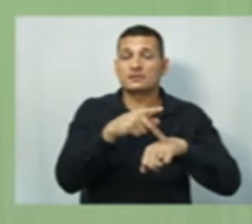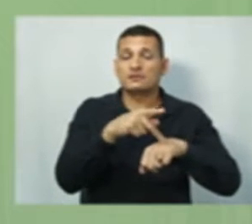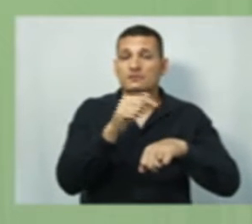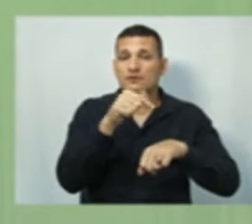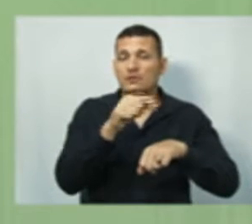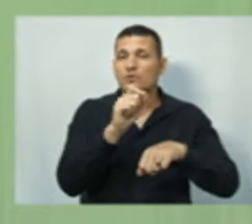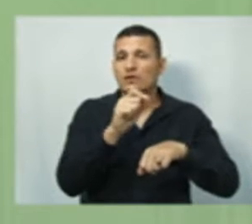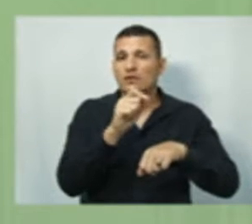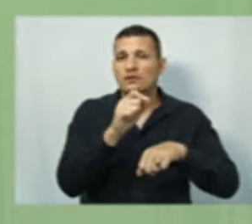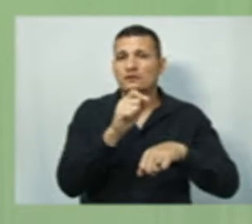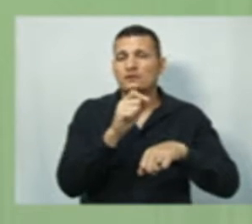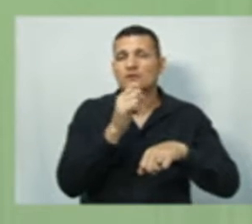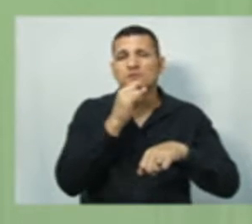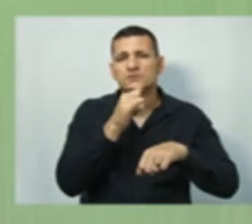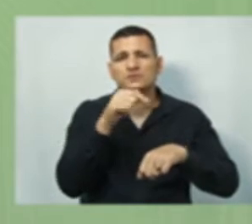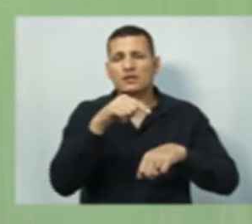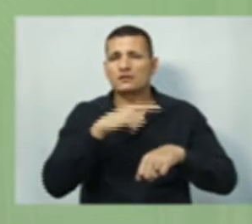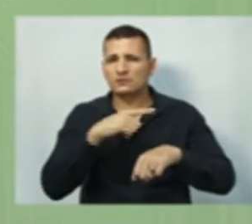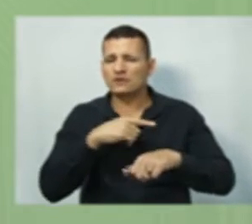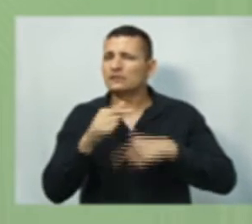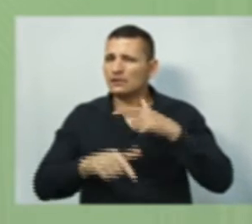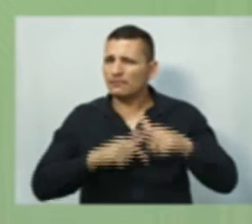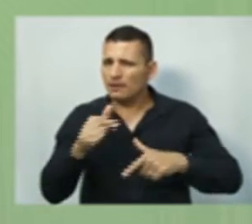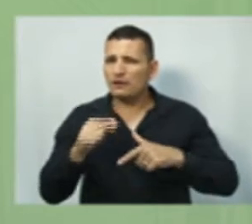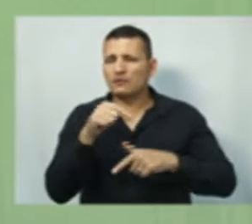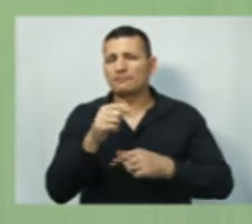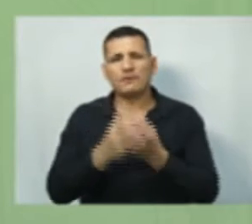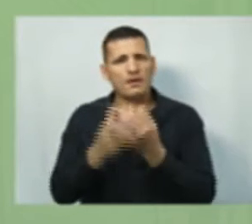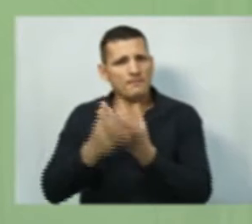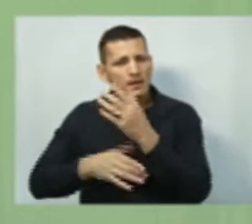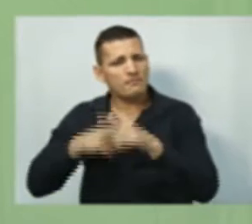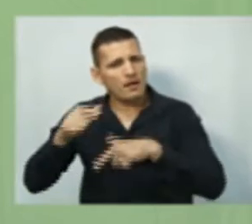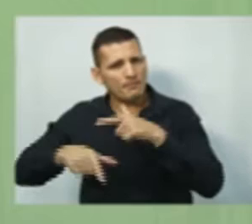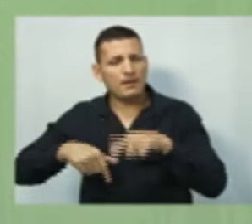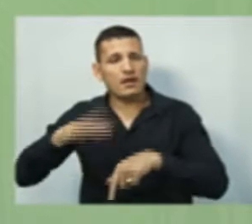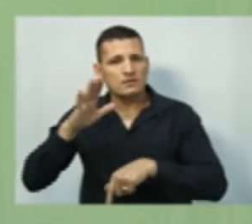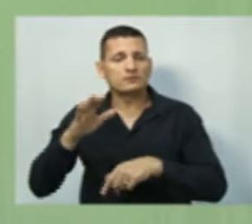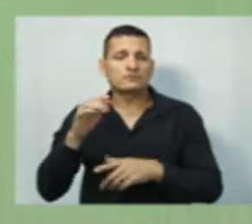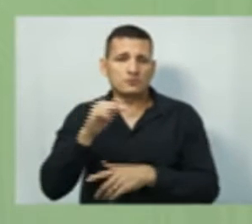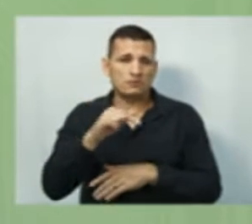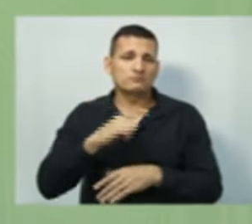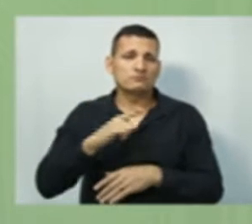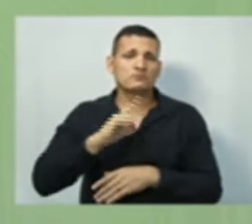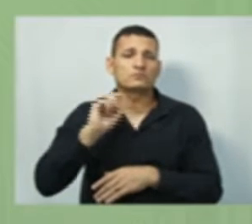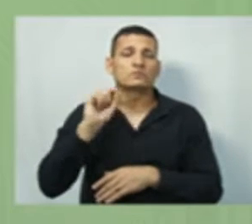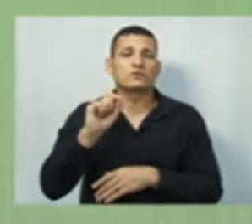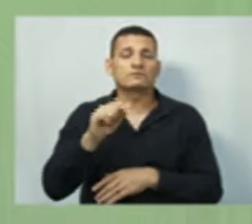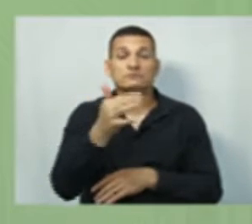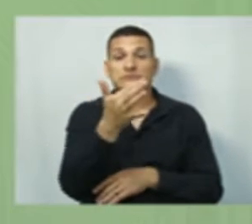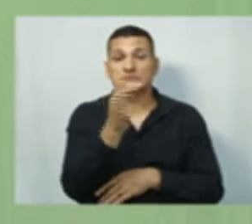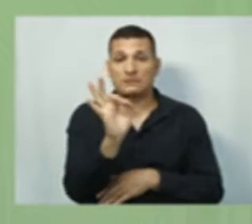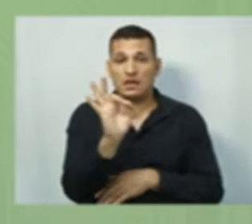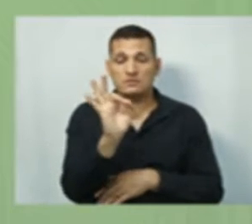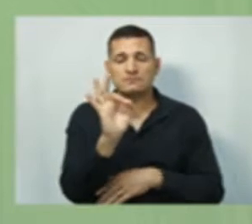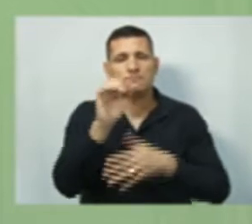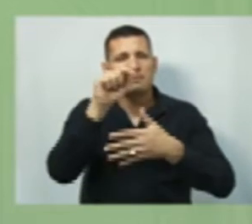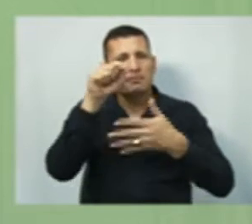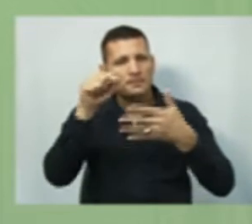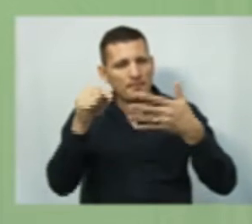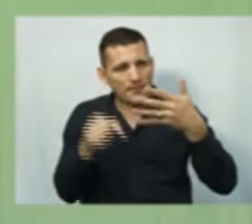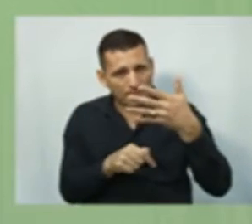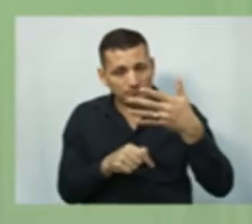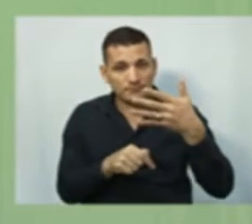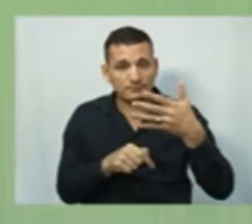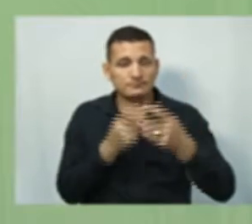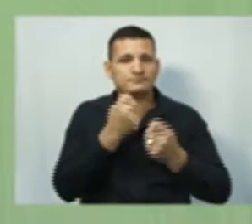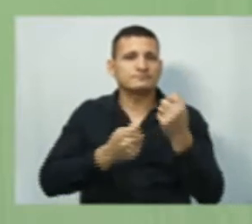mais bens e serviços elas conseguem produzir. Isso nos leva aos 10 princípios de economia. O primeiro princípio da